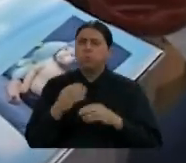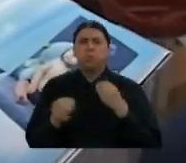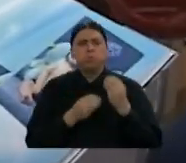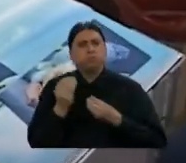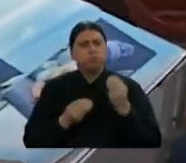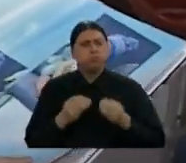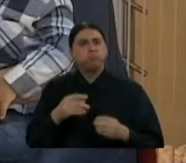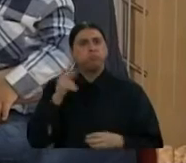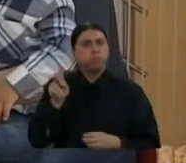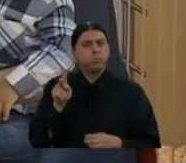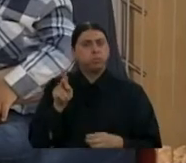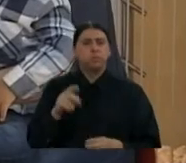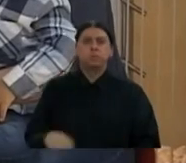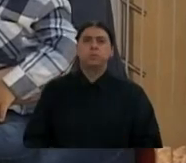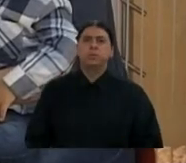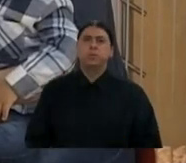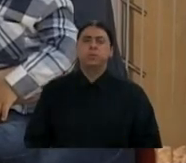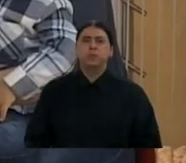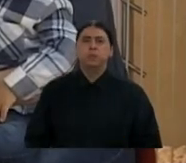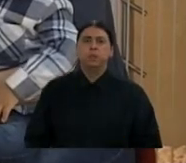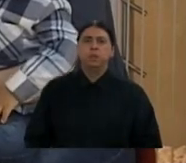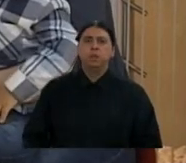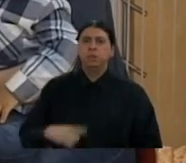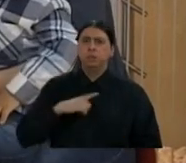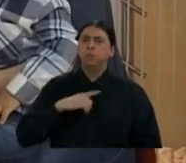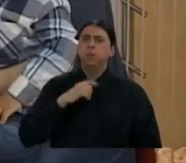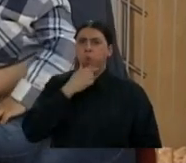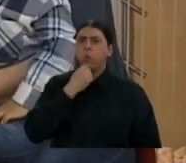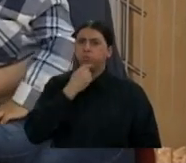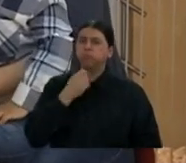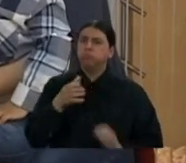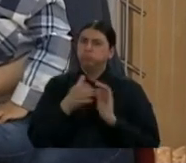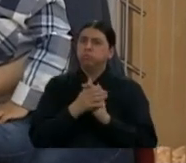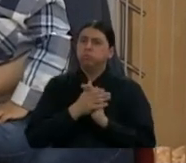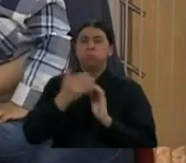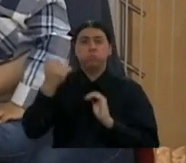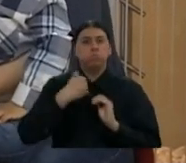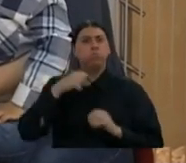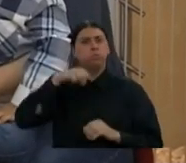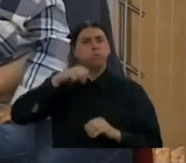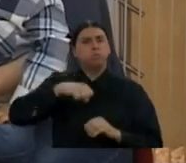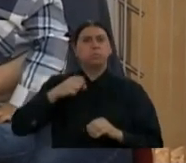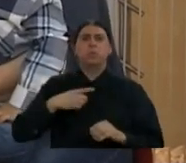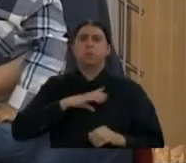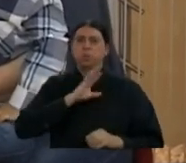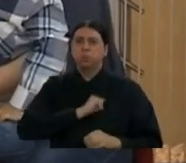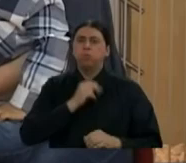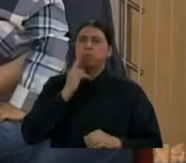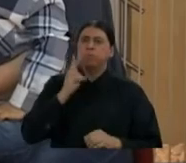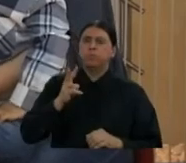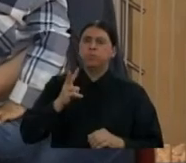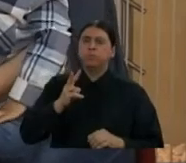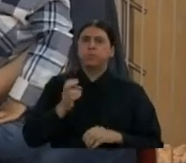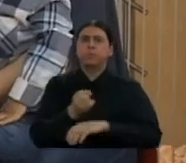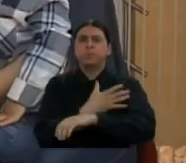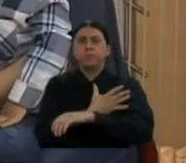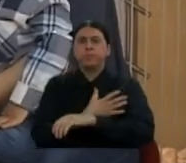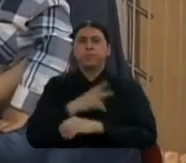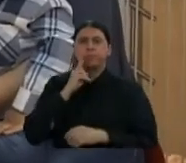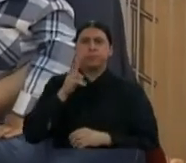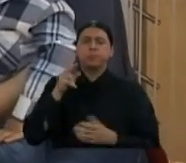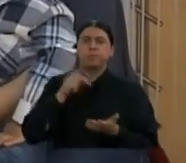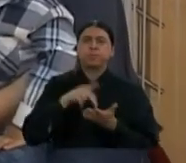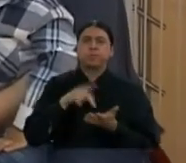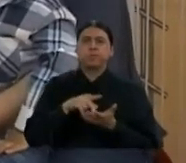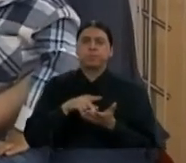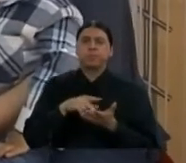e ele topou na mesma hora ele viu a minha emoção ele viu meu amor ele viu que que